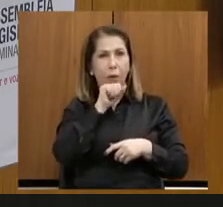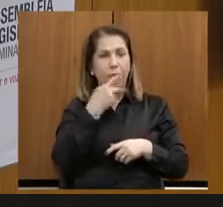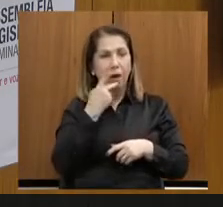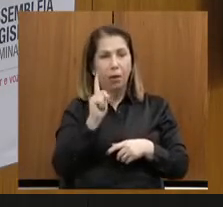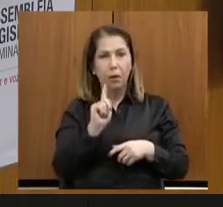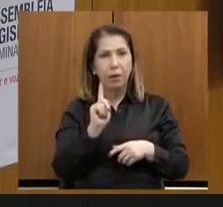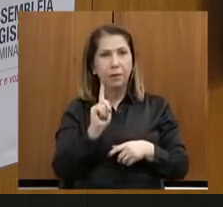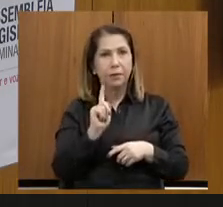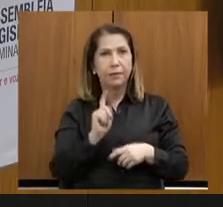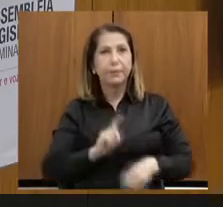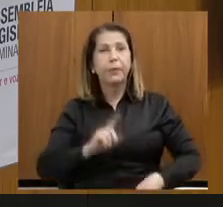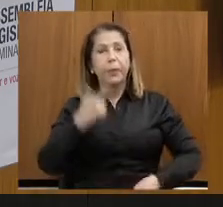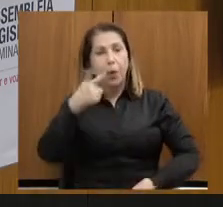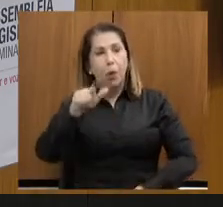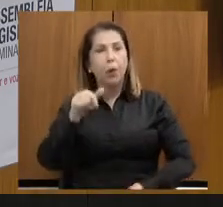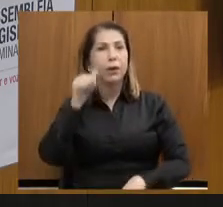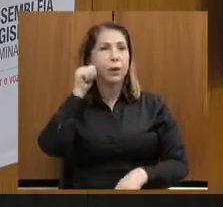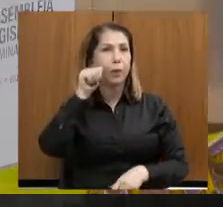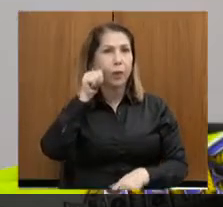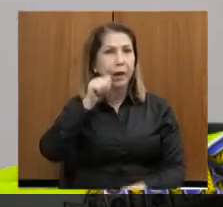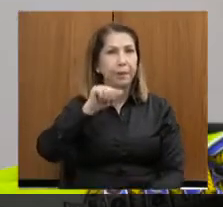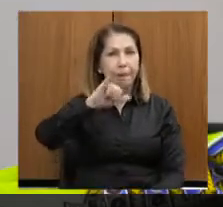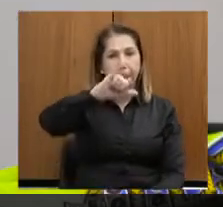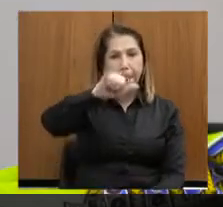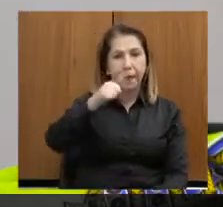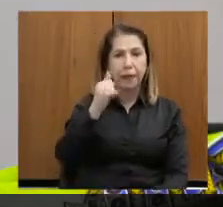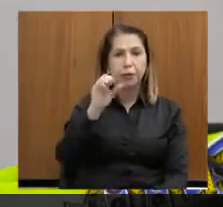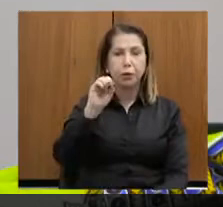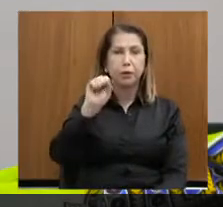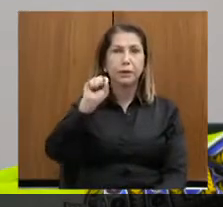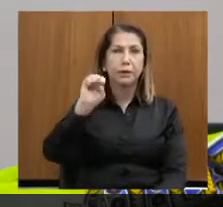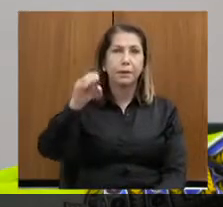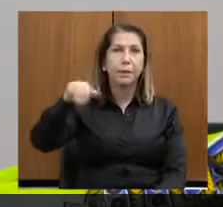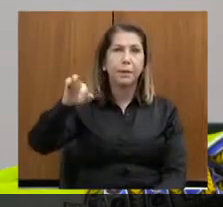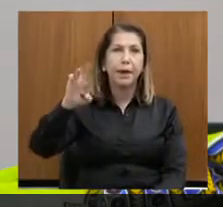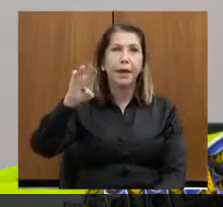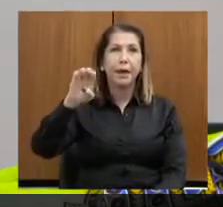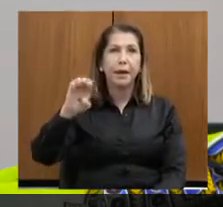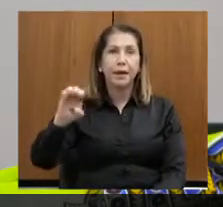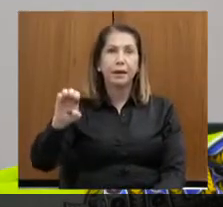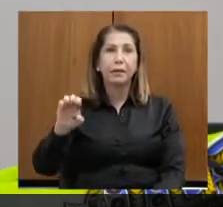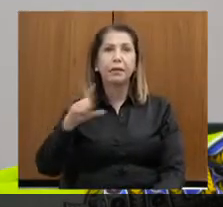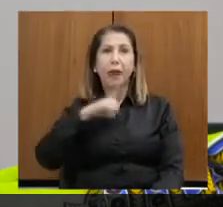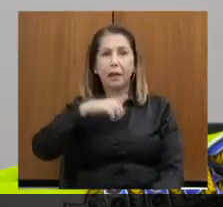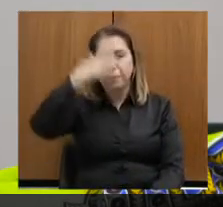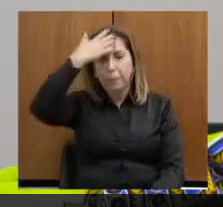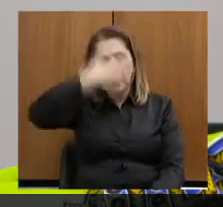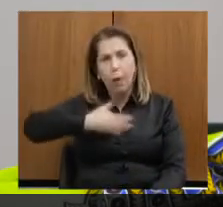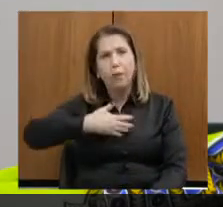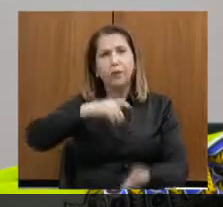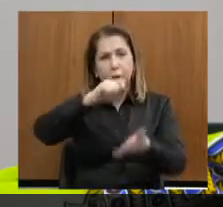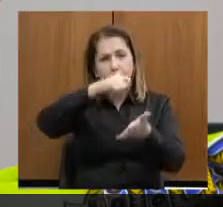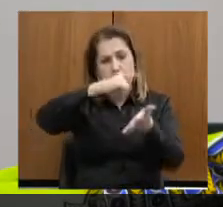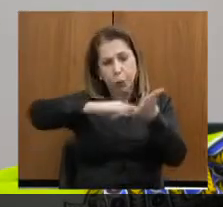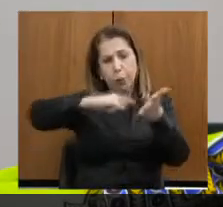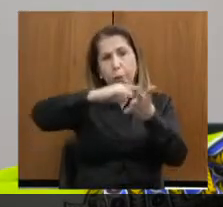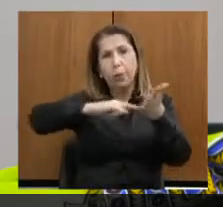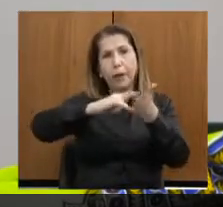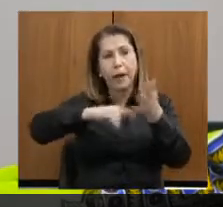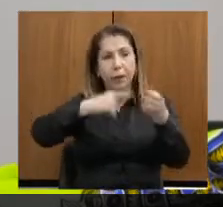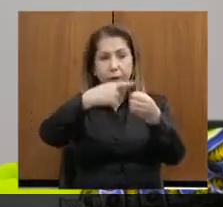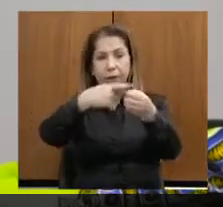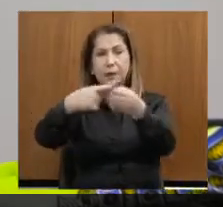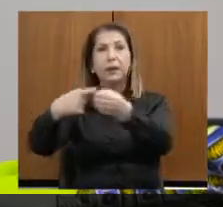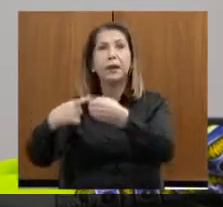outra coisa que a josimeire trouxe é importante ela falar cidade tem registro e essa